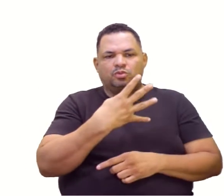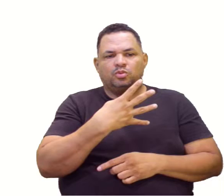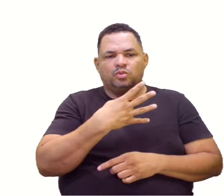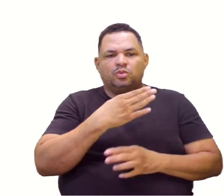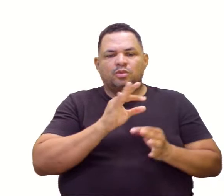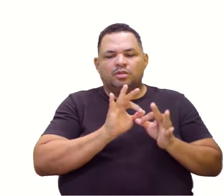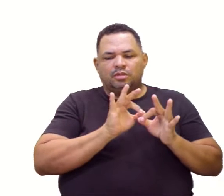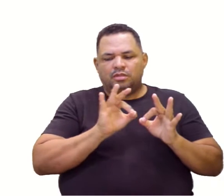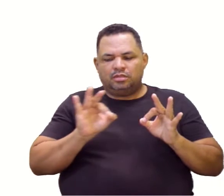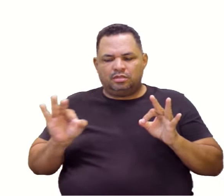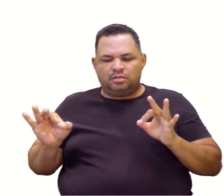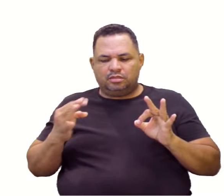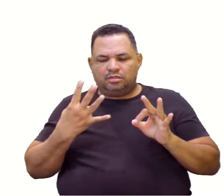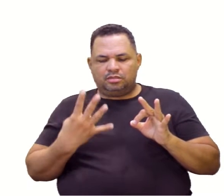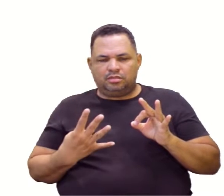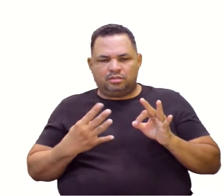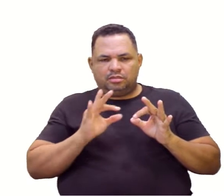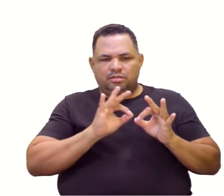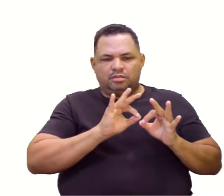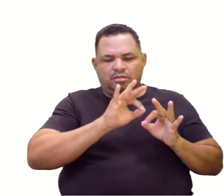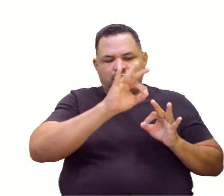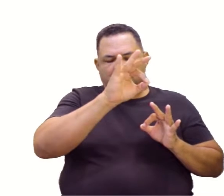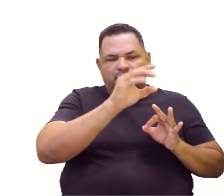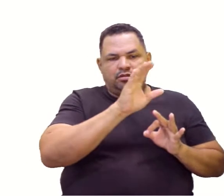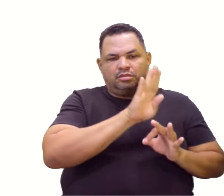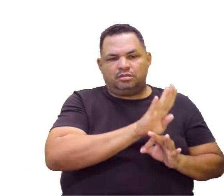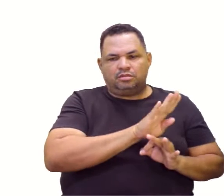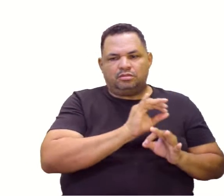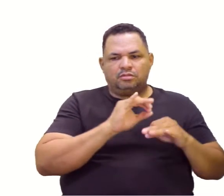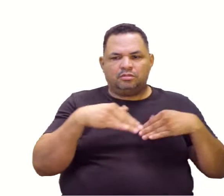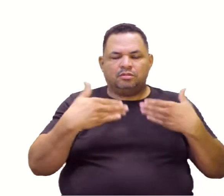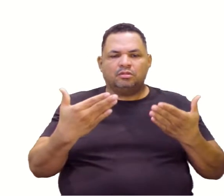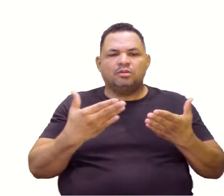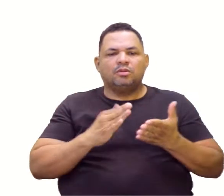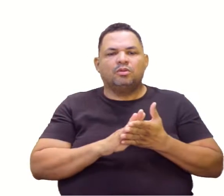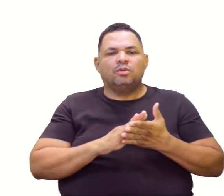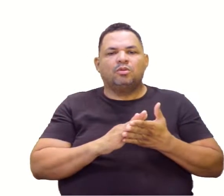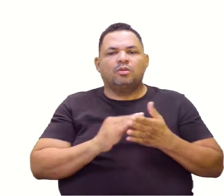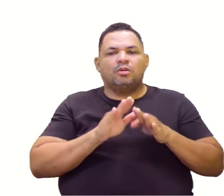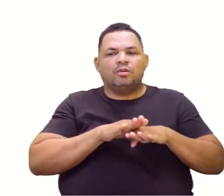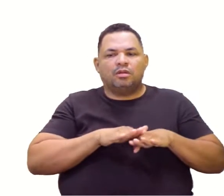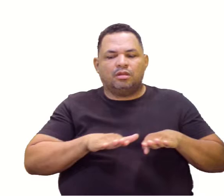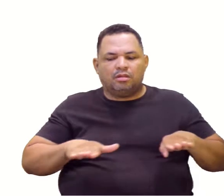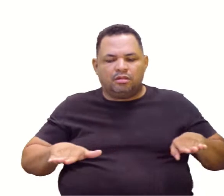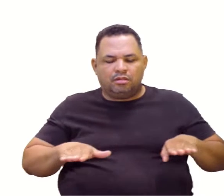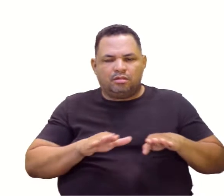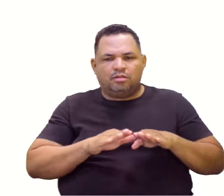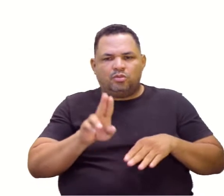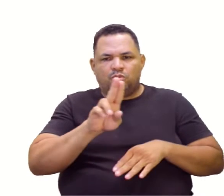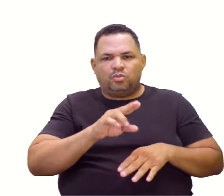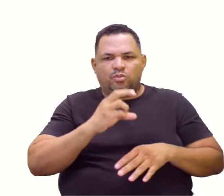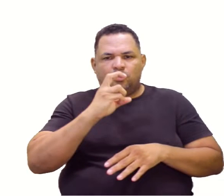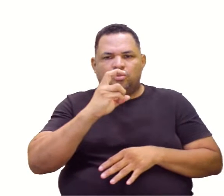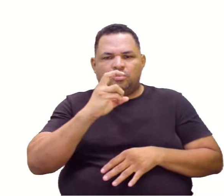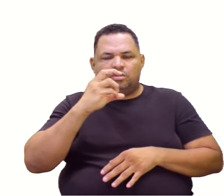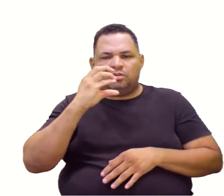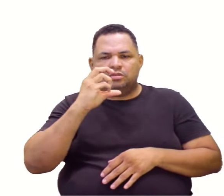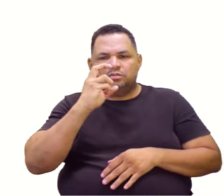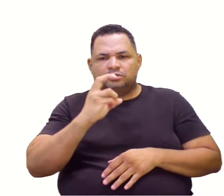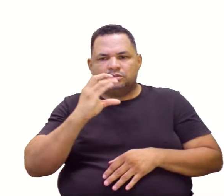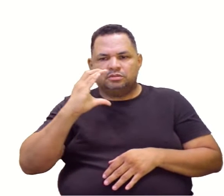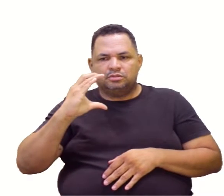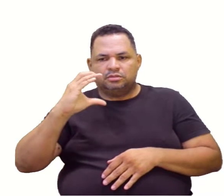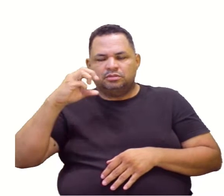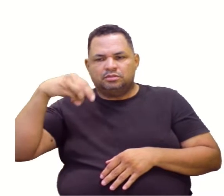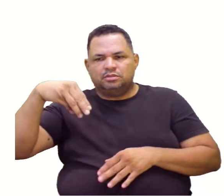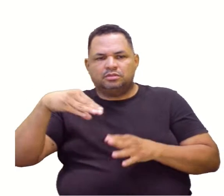5 metros de comprimento. Qual é a quantidade mínima de cerâmica retangular de 5 centímetros por